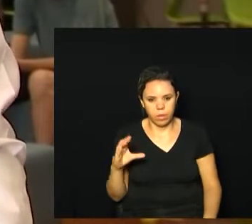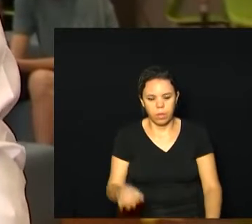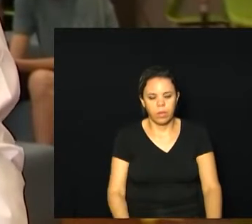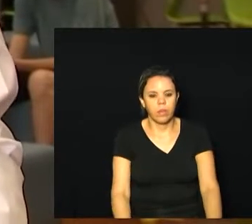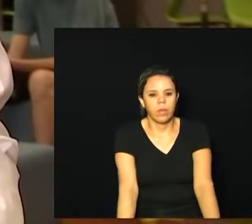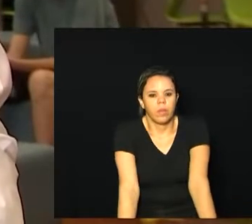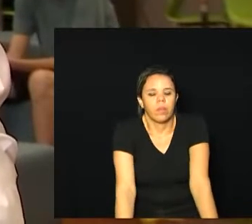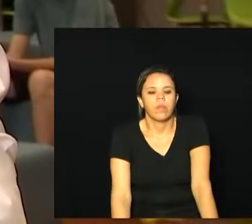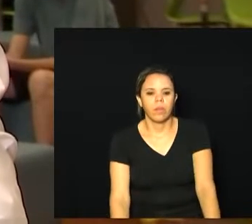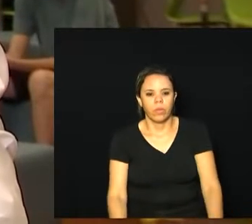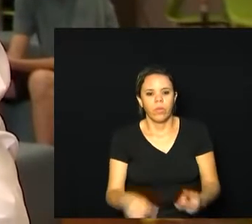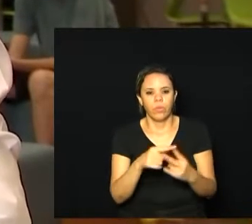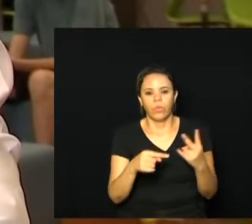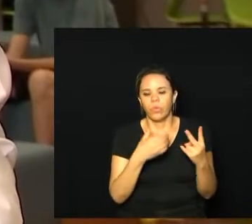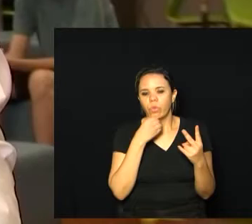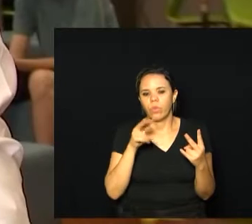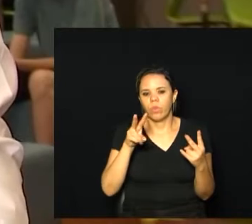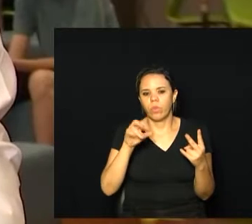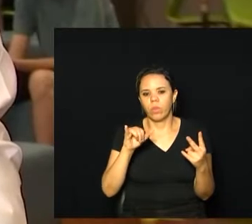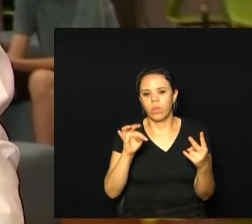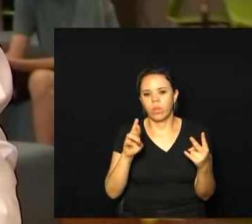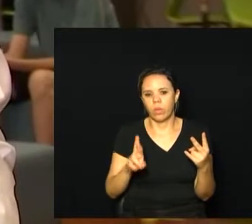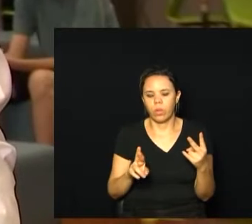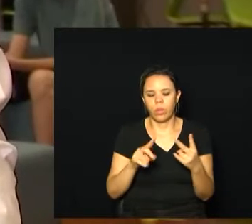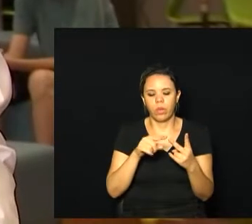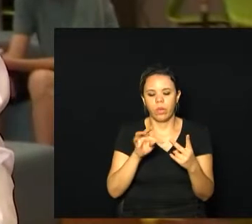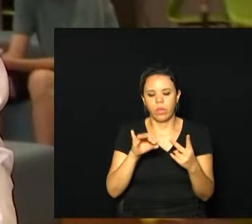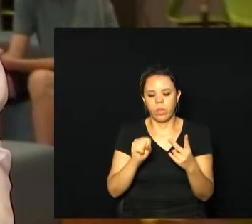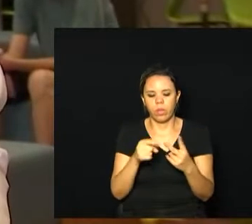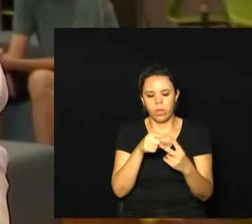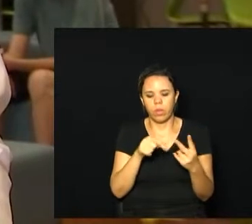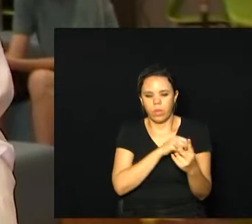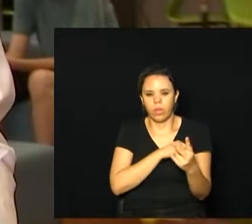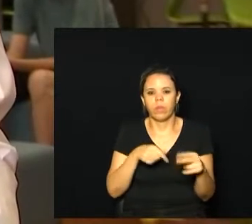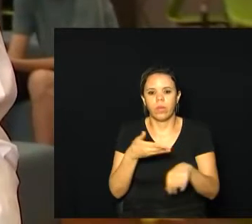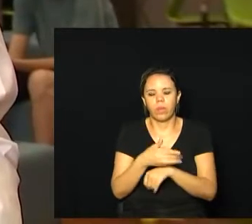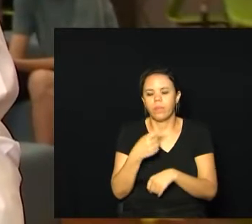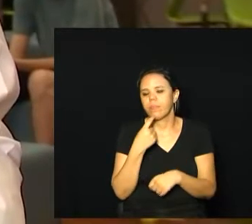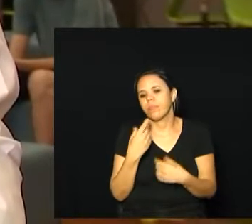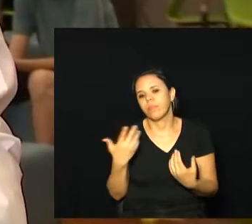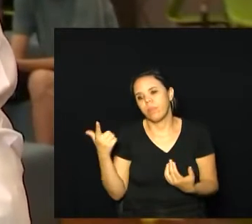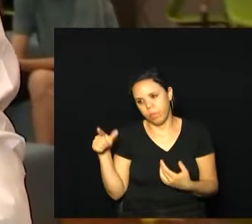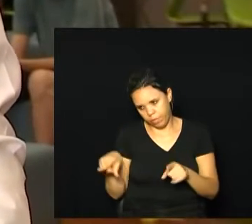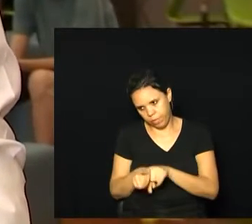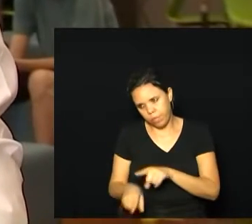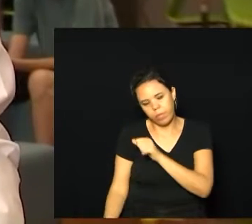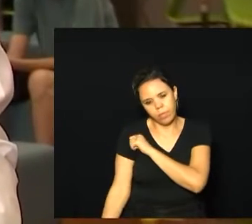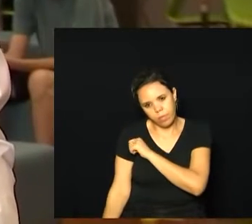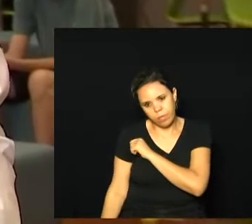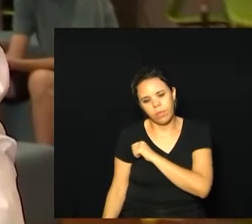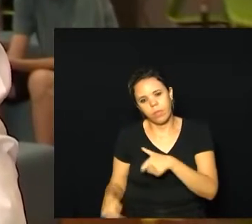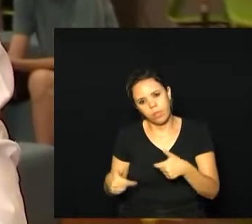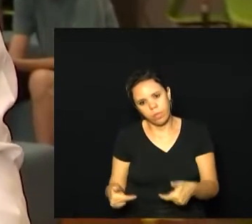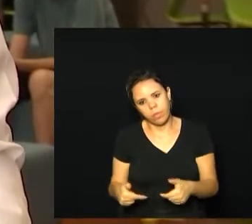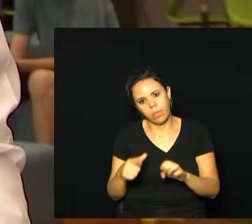Então o Vitor, a Thaís, que participaram aqui por Campinas, nós tivemos outros alunos também que participaram. A gente busca,